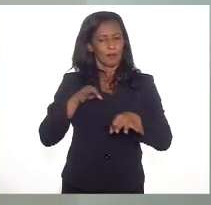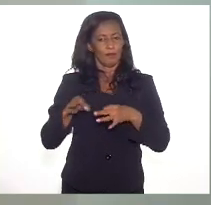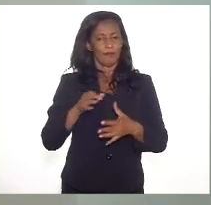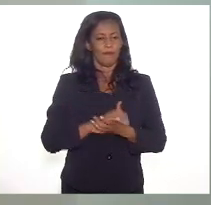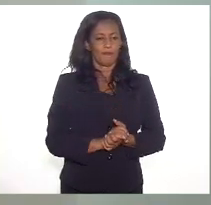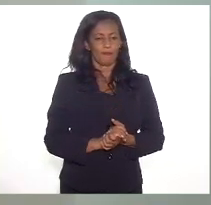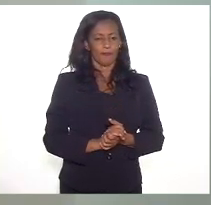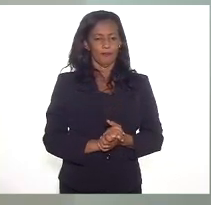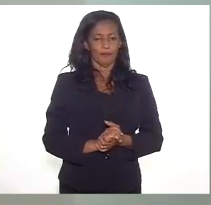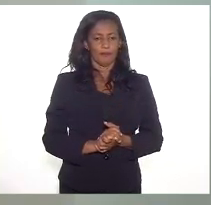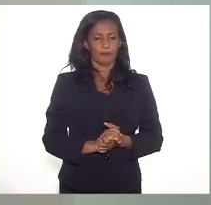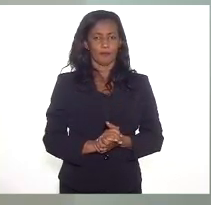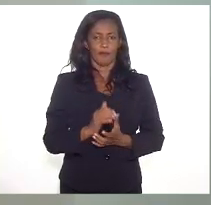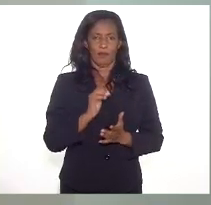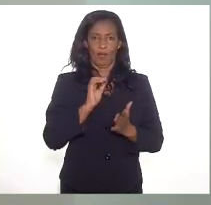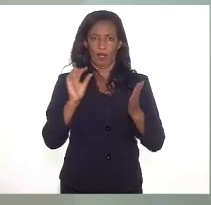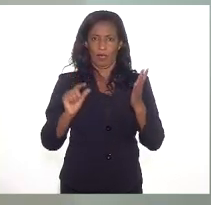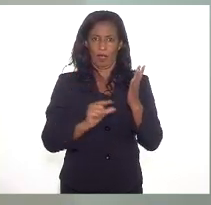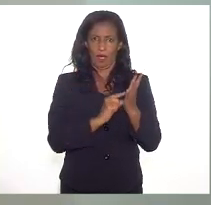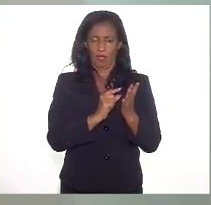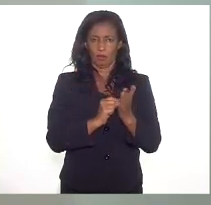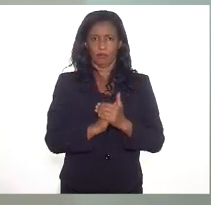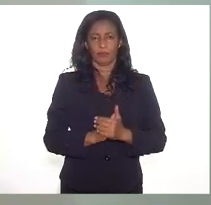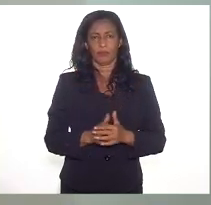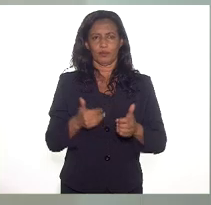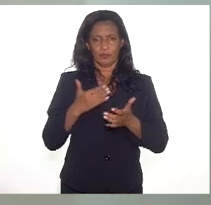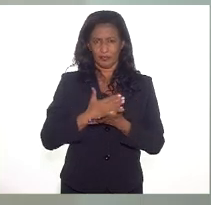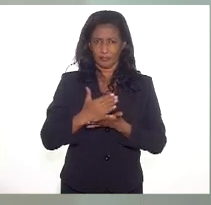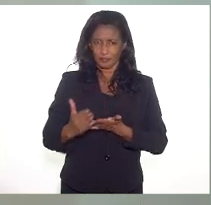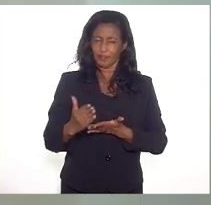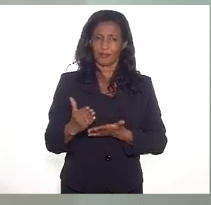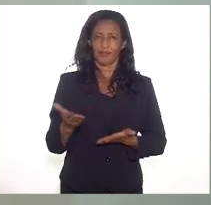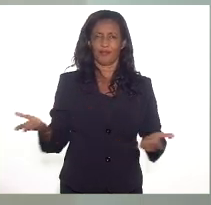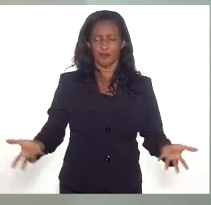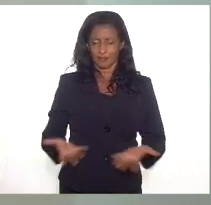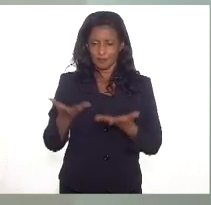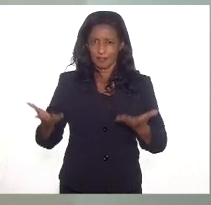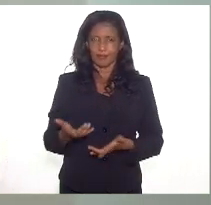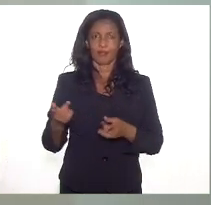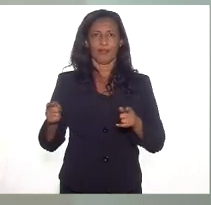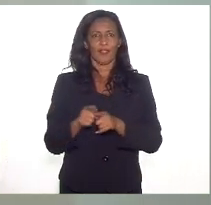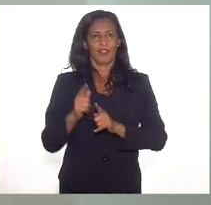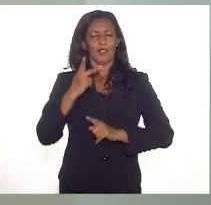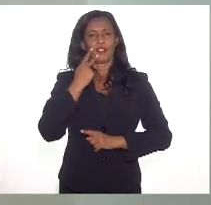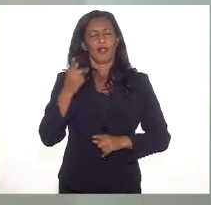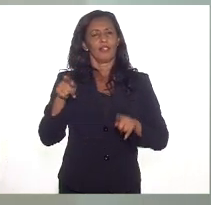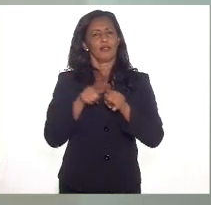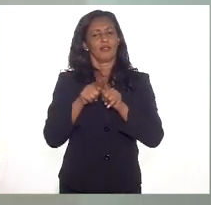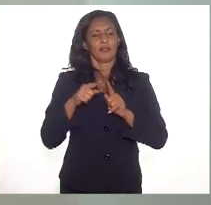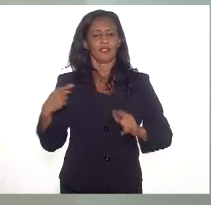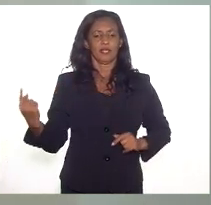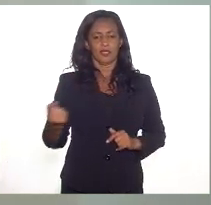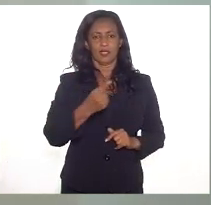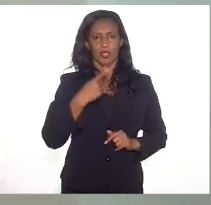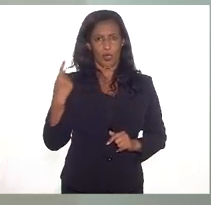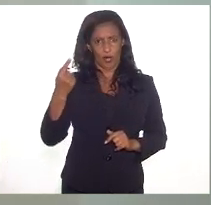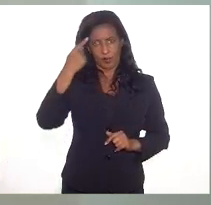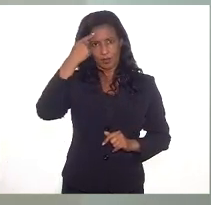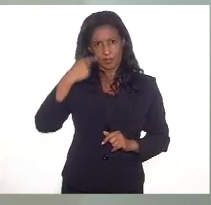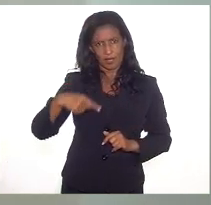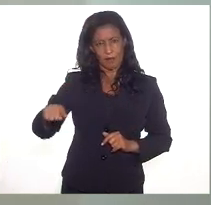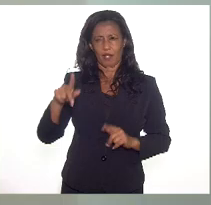da iniciativa dos autores. E a iniciativa dos autores, né? E dizer que nós, essa semana, de fato, como